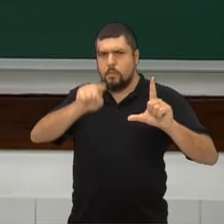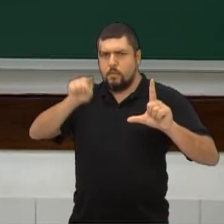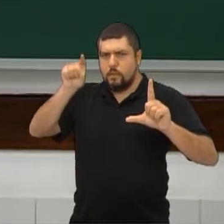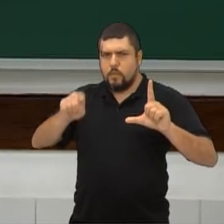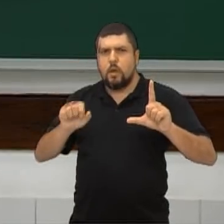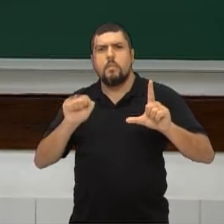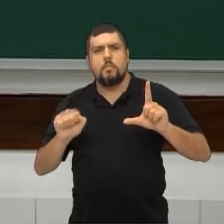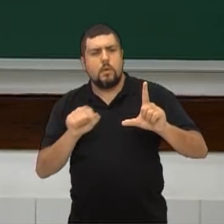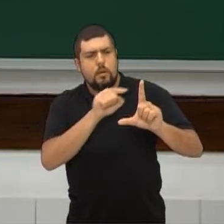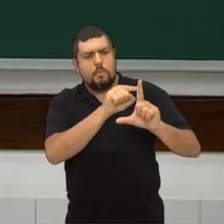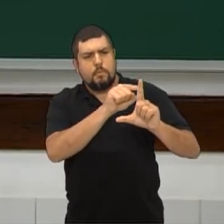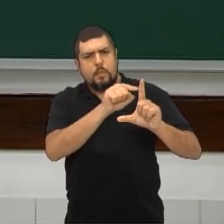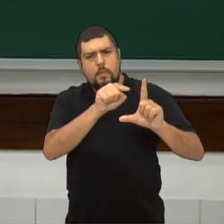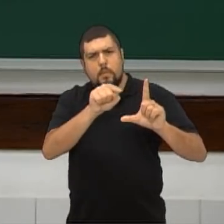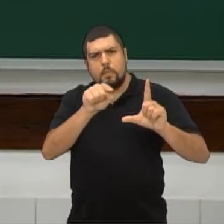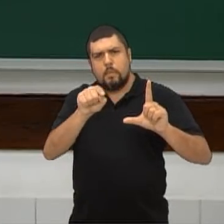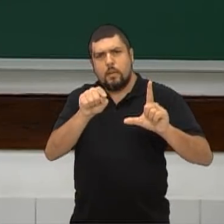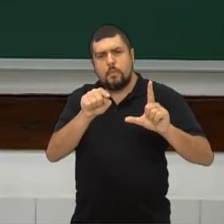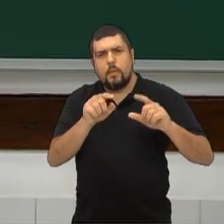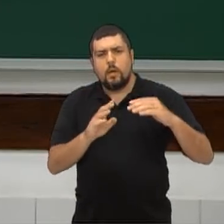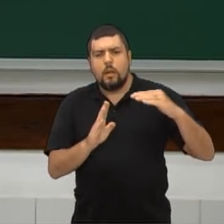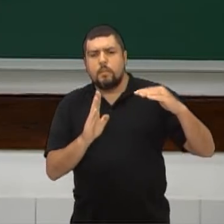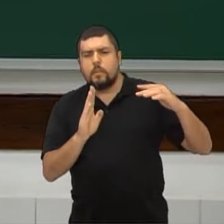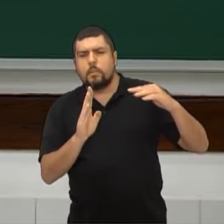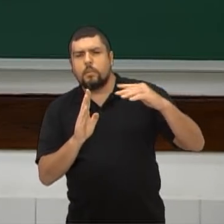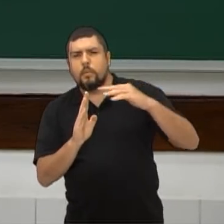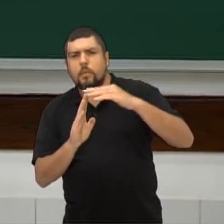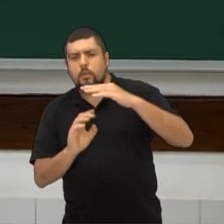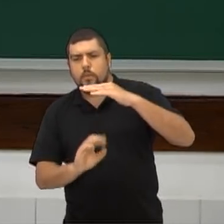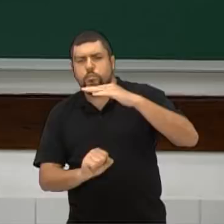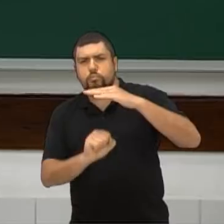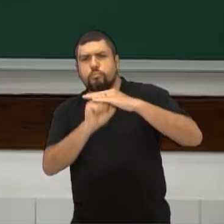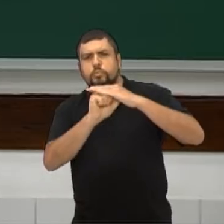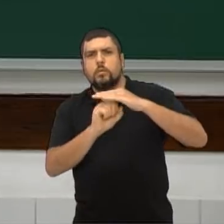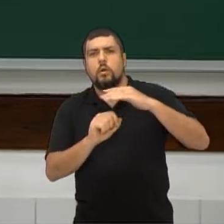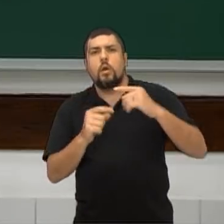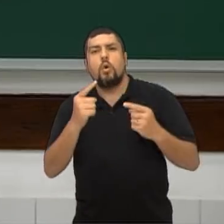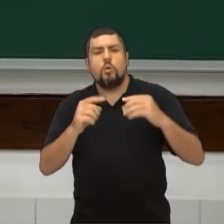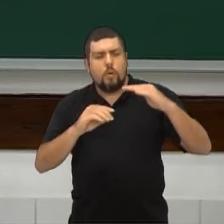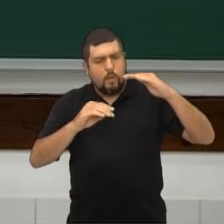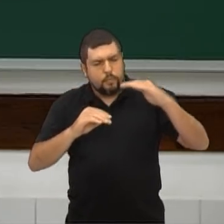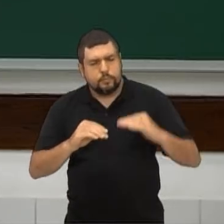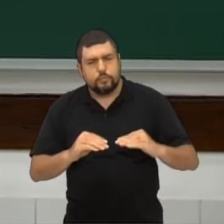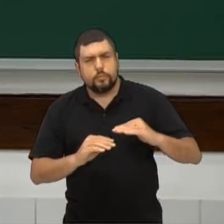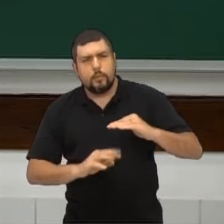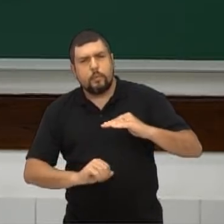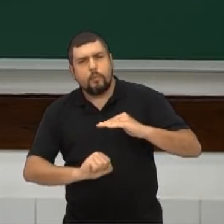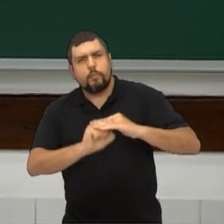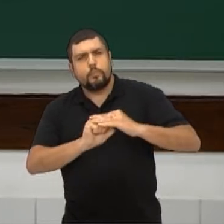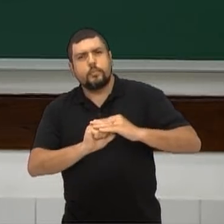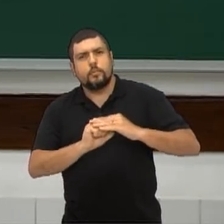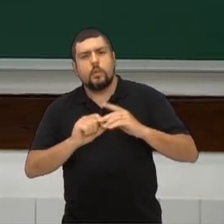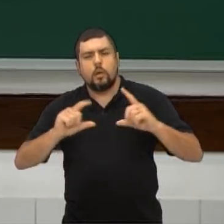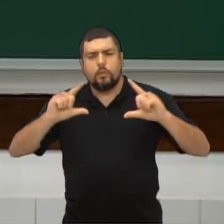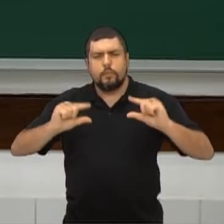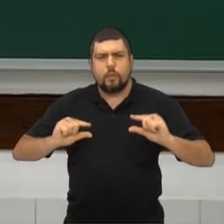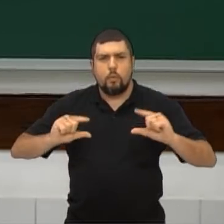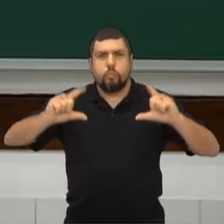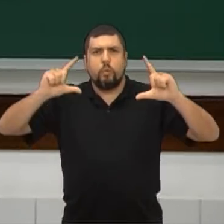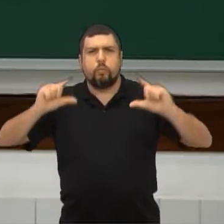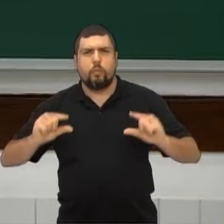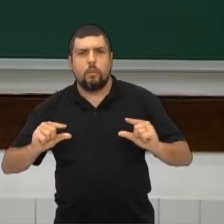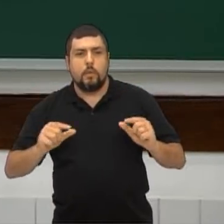tracejar linhas horizontais para perceber qual é o maior, qual é o menor, de forma muito simples, de forma que as tabelas não